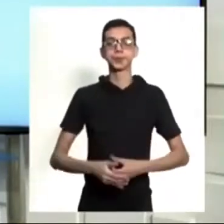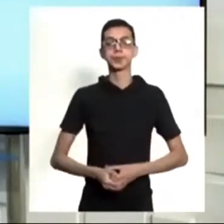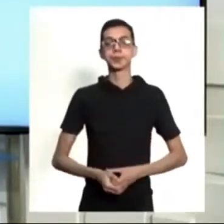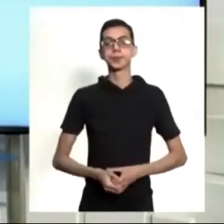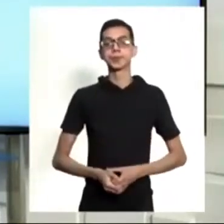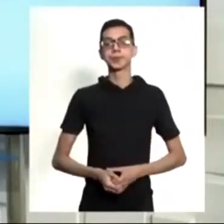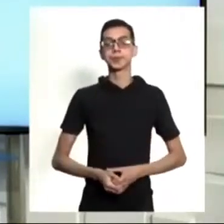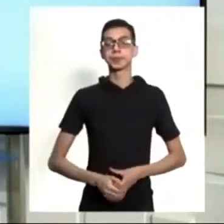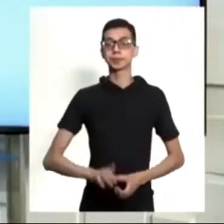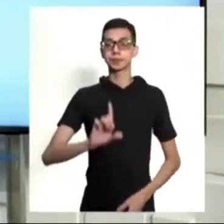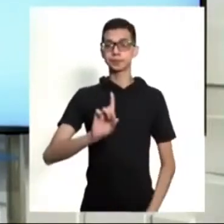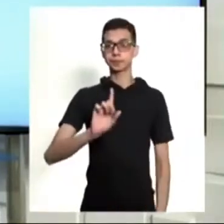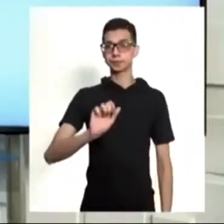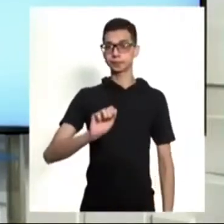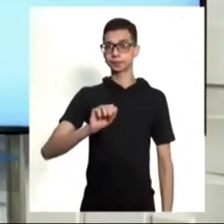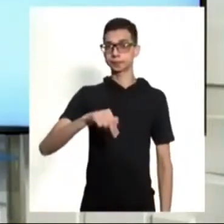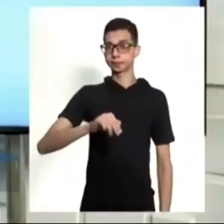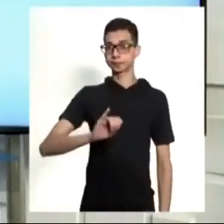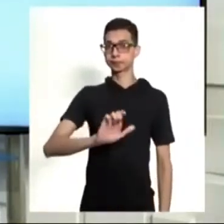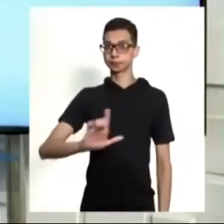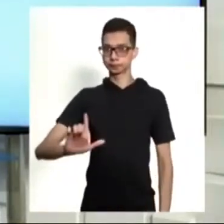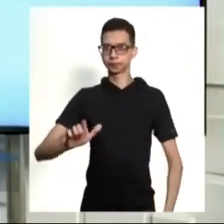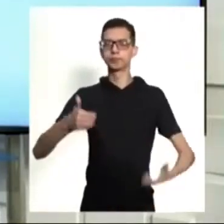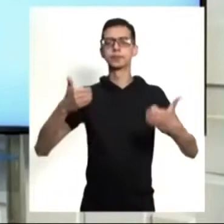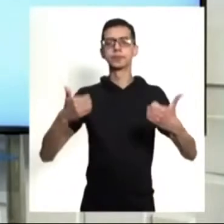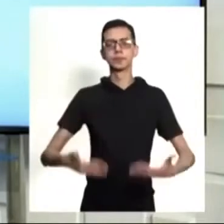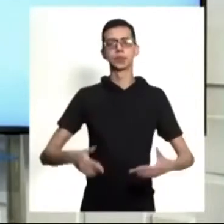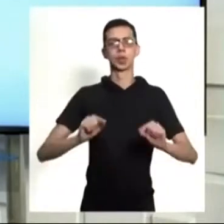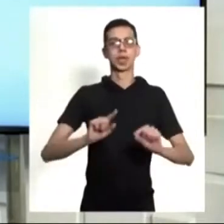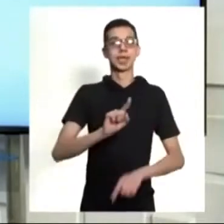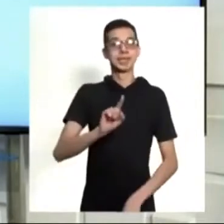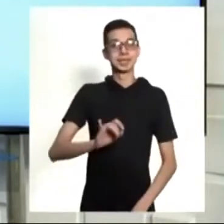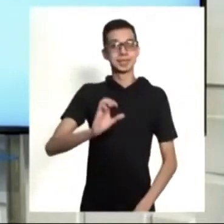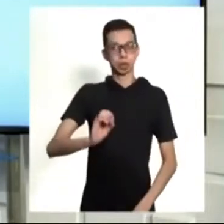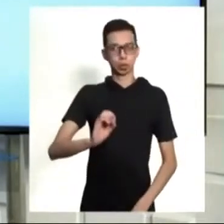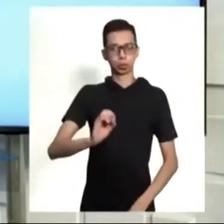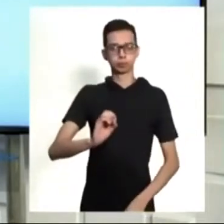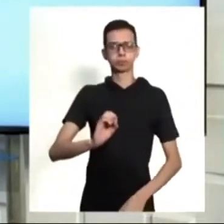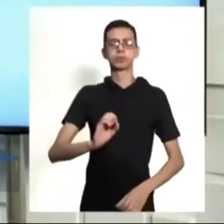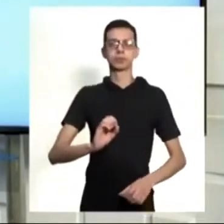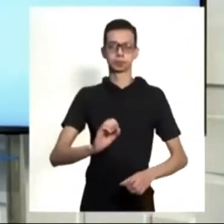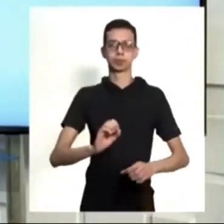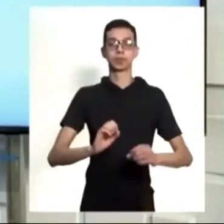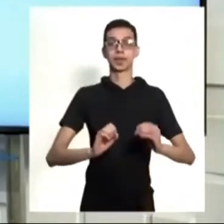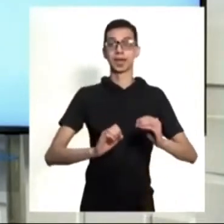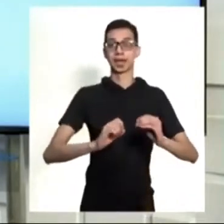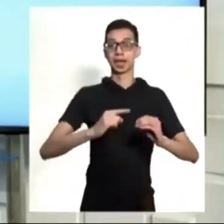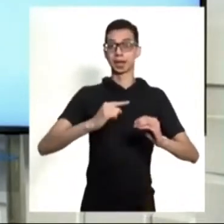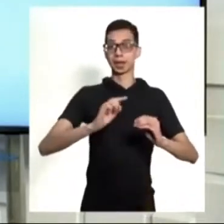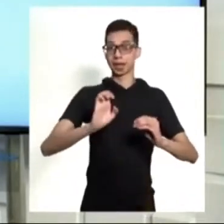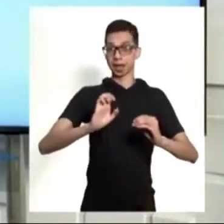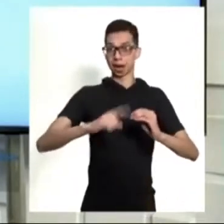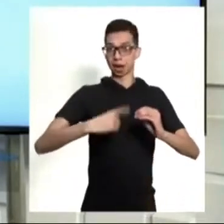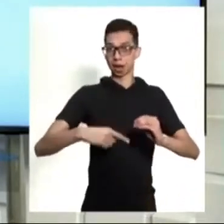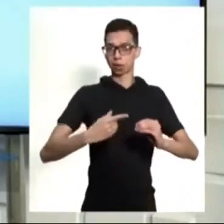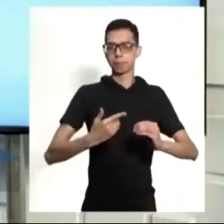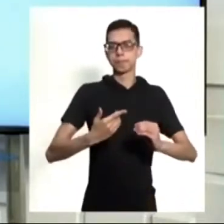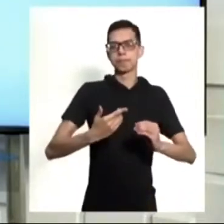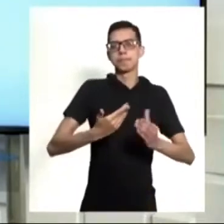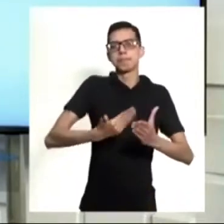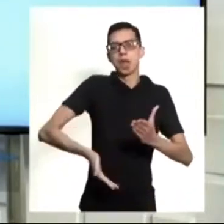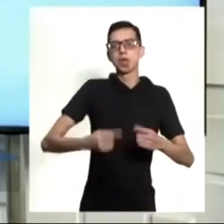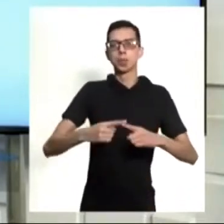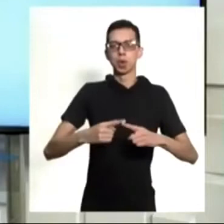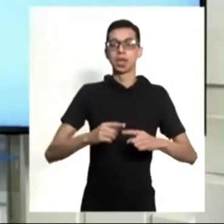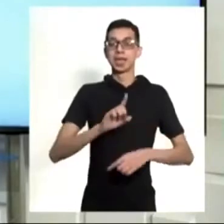aqui, como o zinco, né? Ele é um eletrodo que vai perder elétrons, ele vai ser fonte de elétrons, né? Os elétrons vão sair do